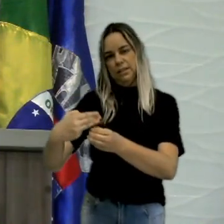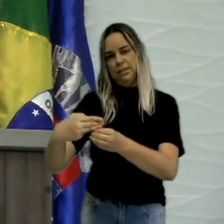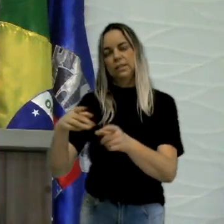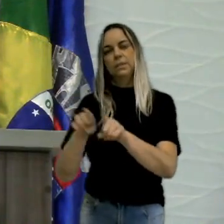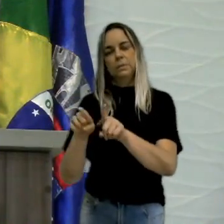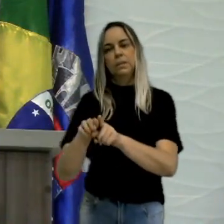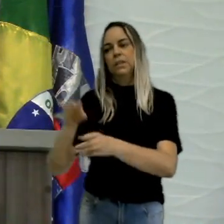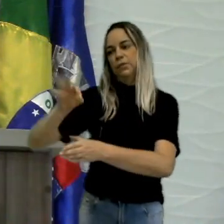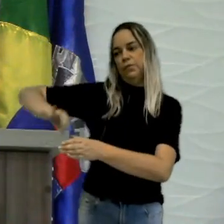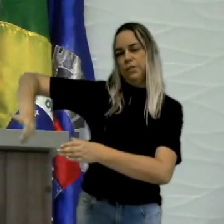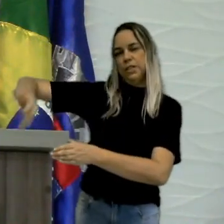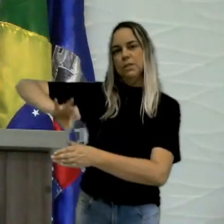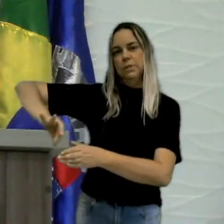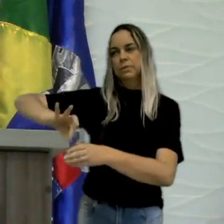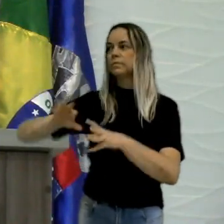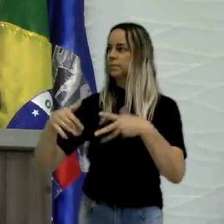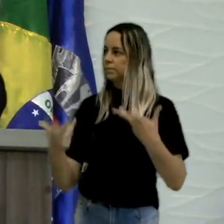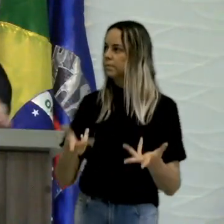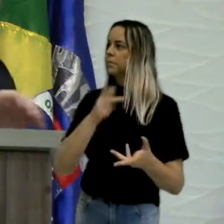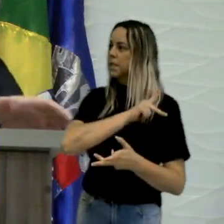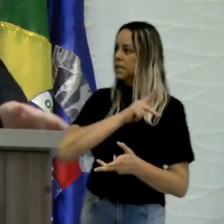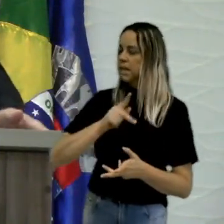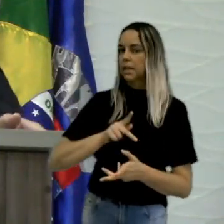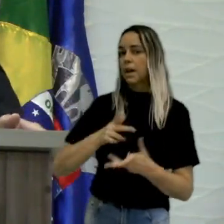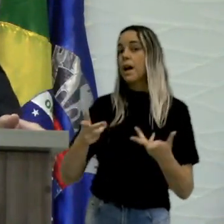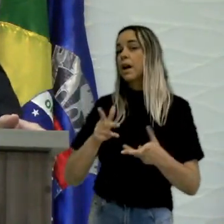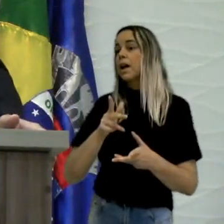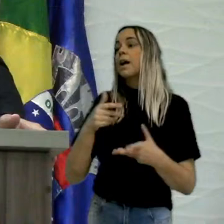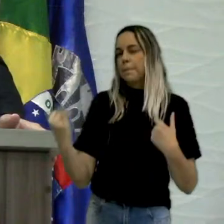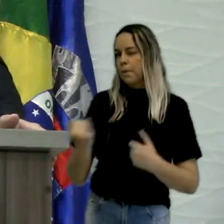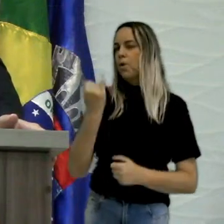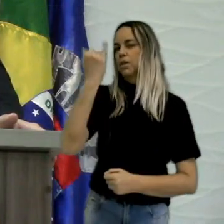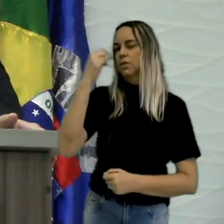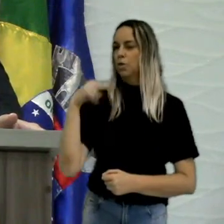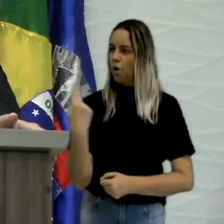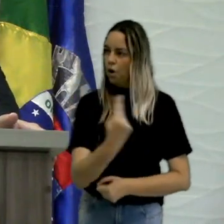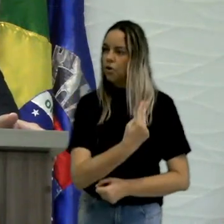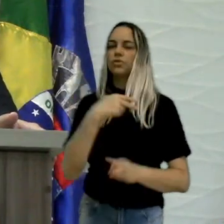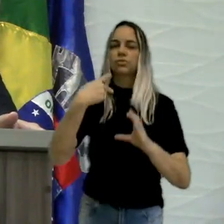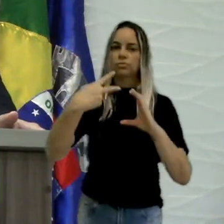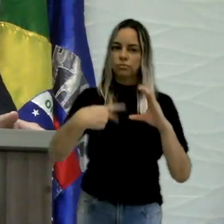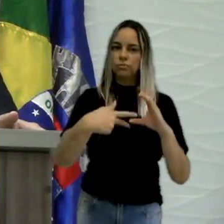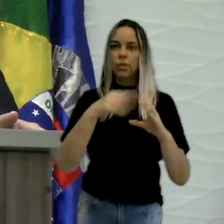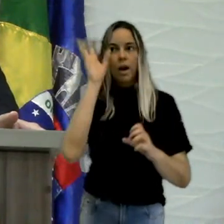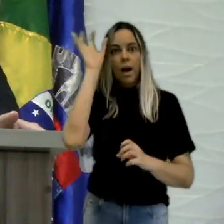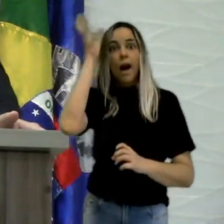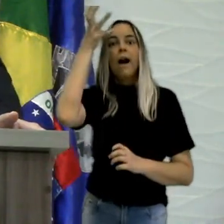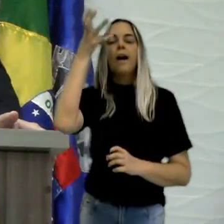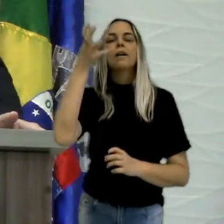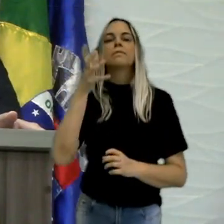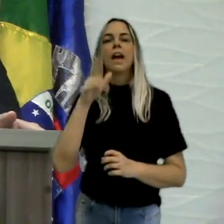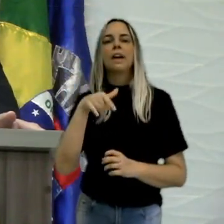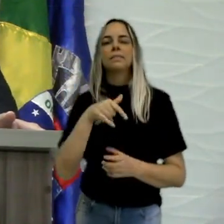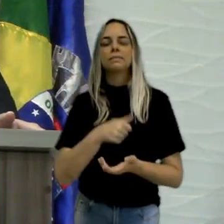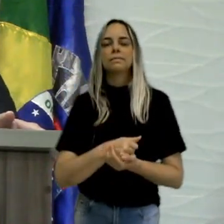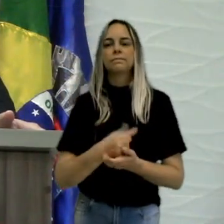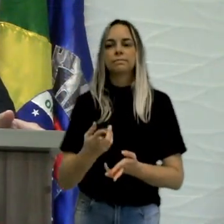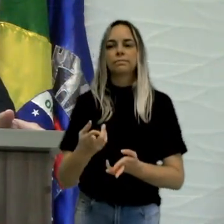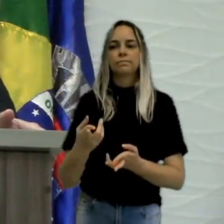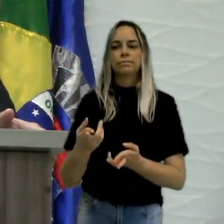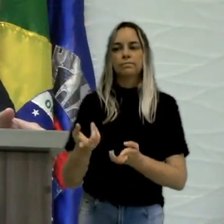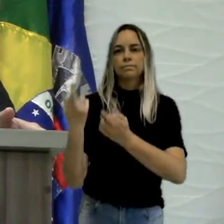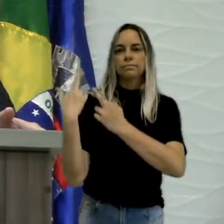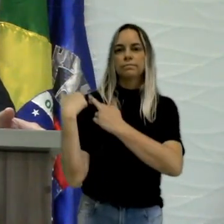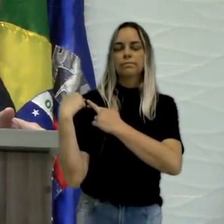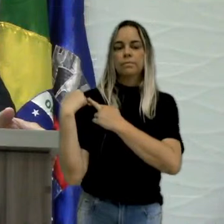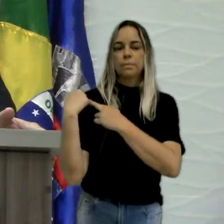Santo. Então, senhor presidente, é importante que a gente possa, como Câmara de Vereadores, tomar essa decisão, porque, de fato, isso é representar o